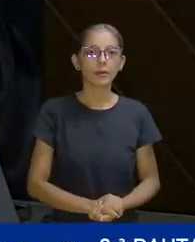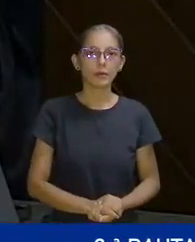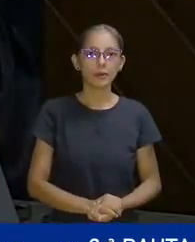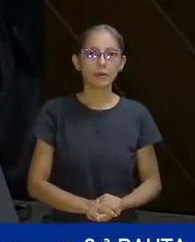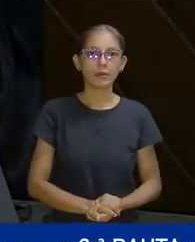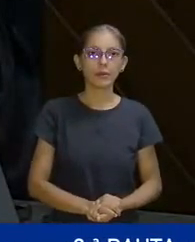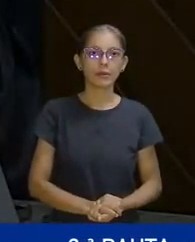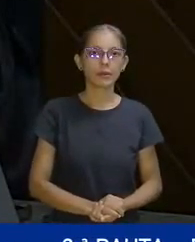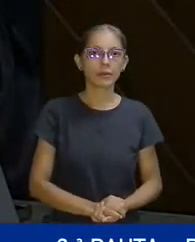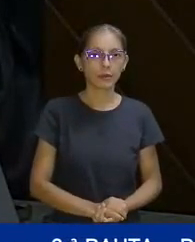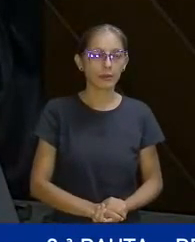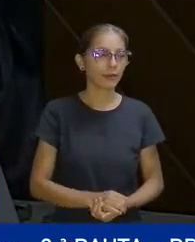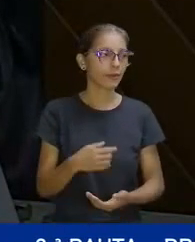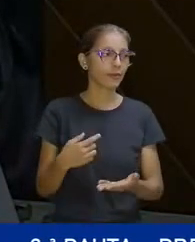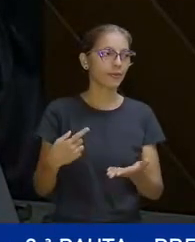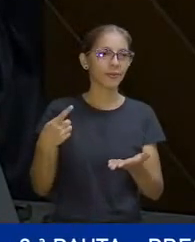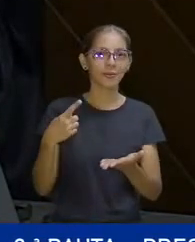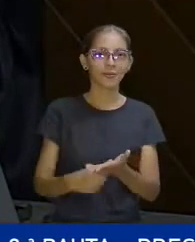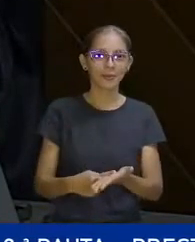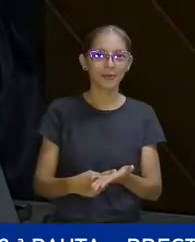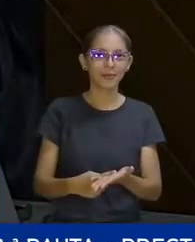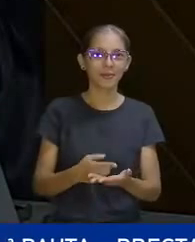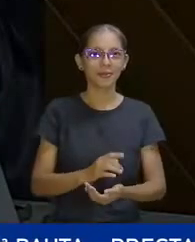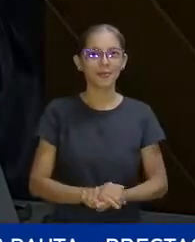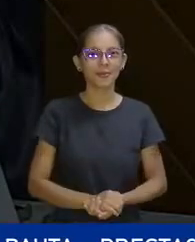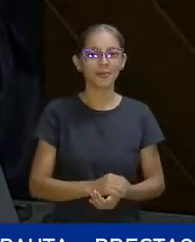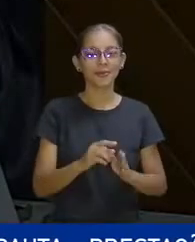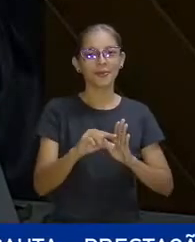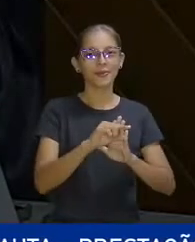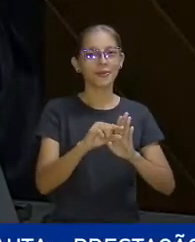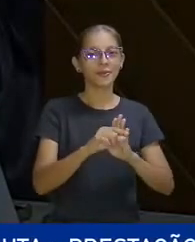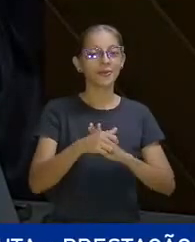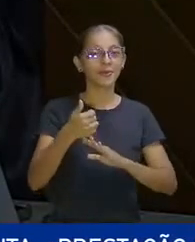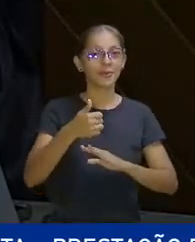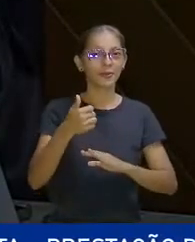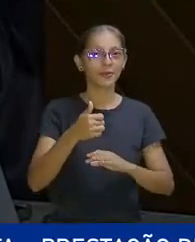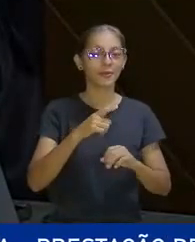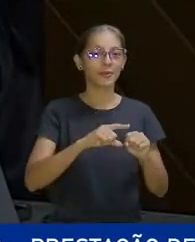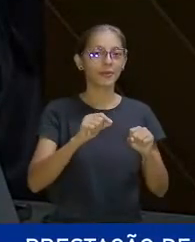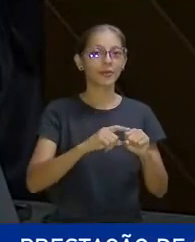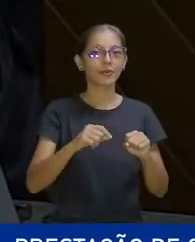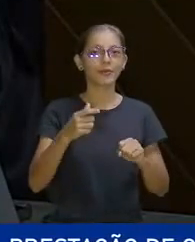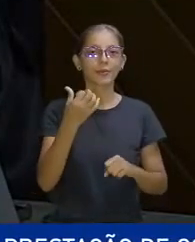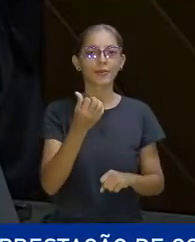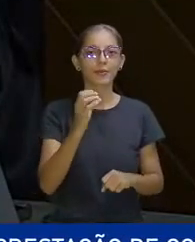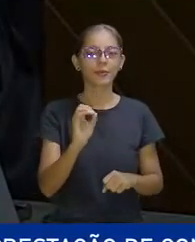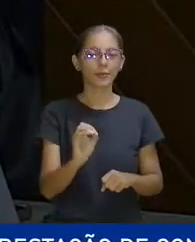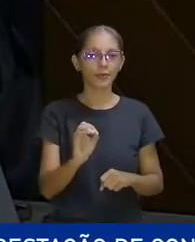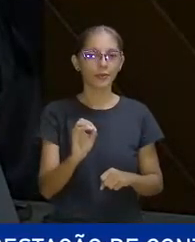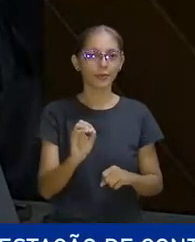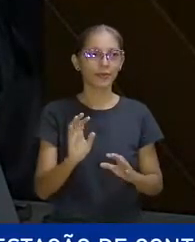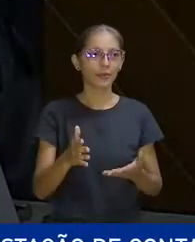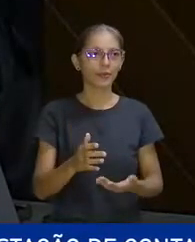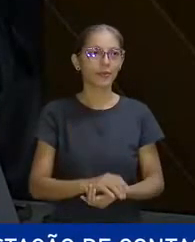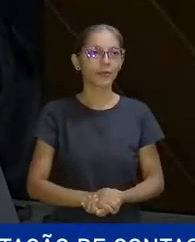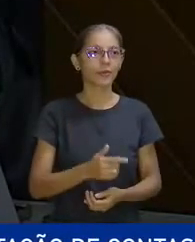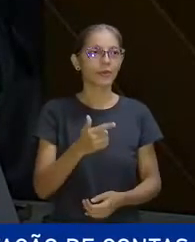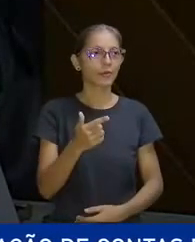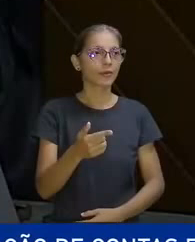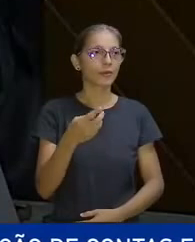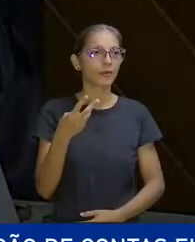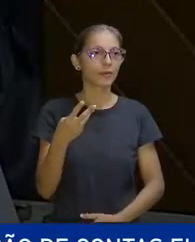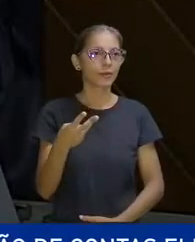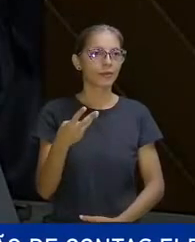tais despesas em cumprimento das disposições do parágrafo 1º do artigo 60 da citada Resolução 23607